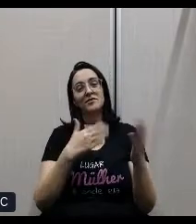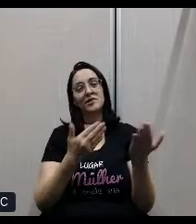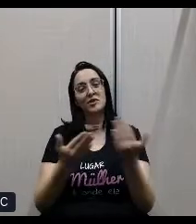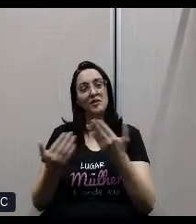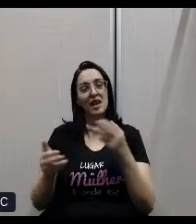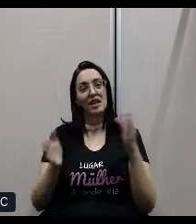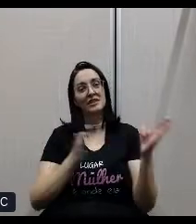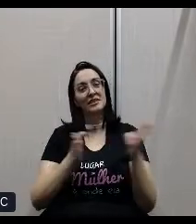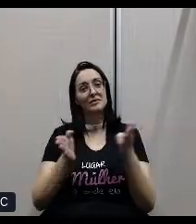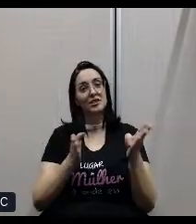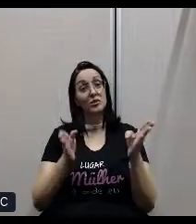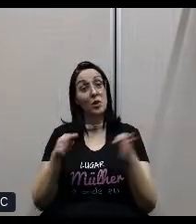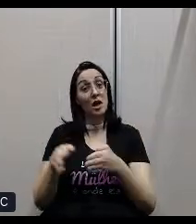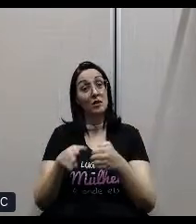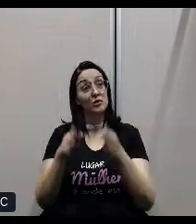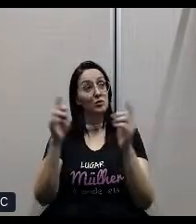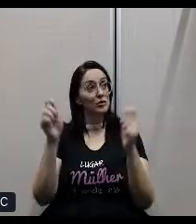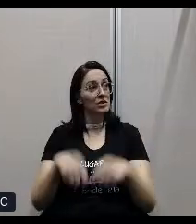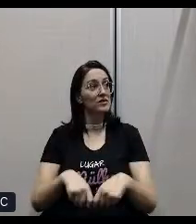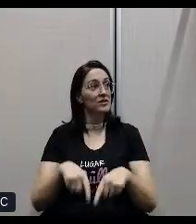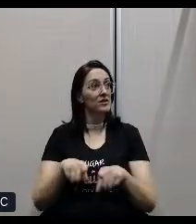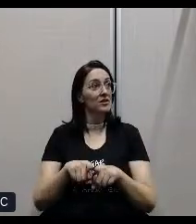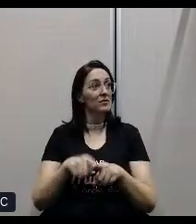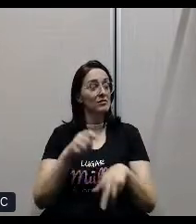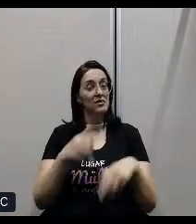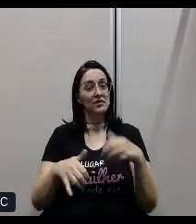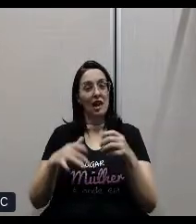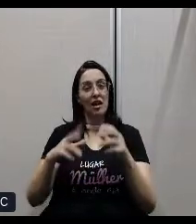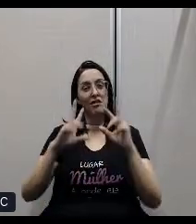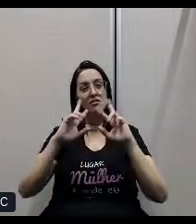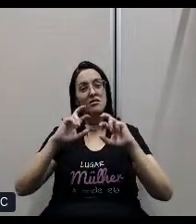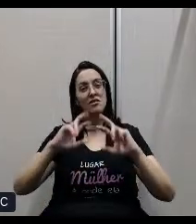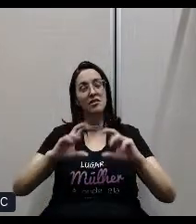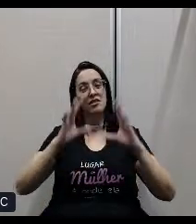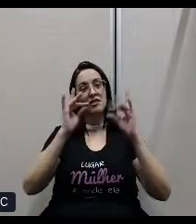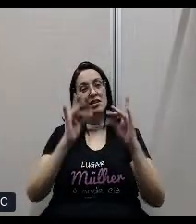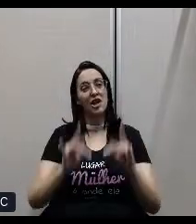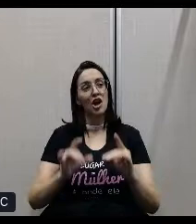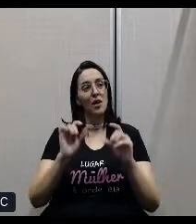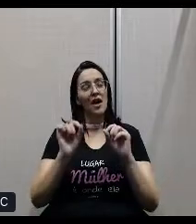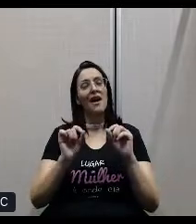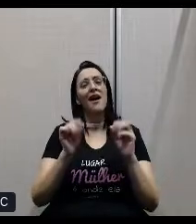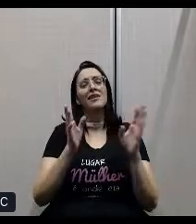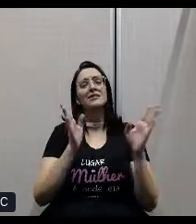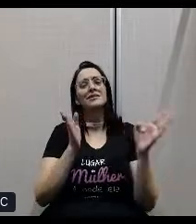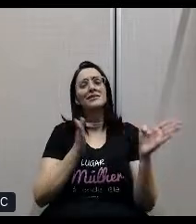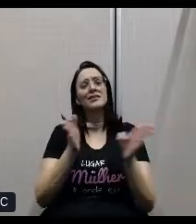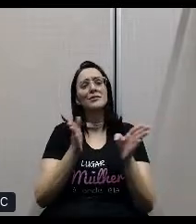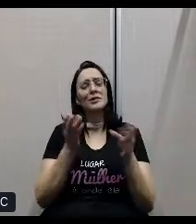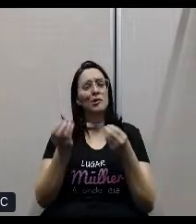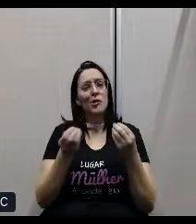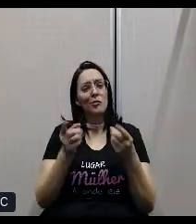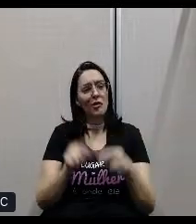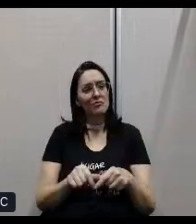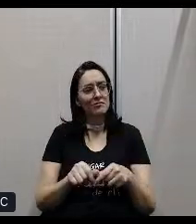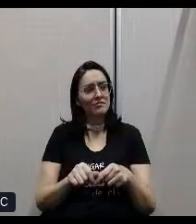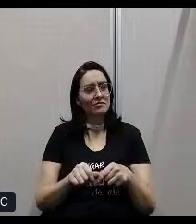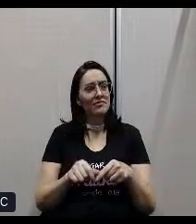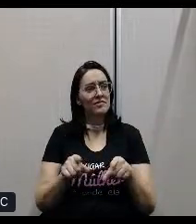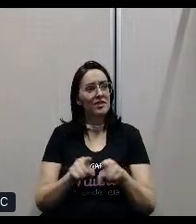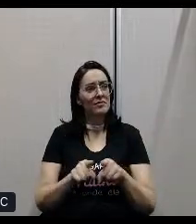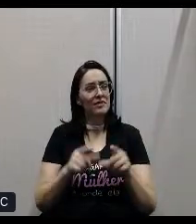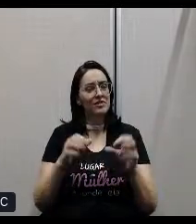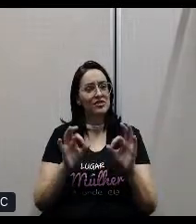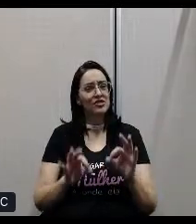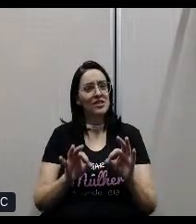acessibilidade, um caminho possível, para a gente destrinchar um pouco o que é essa acessibilidade, né? Como é que a gente pode fazer isso de fato